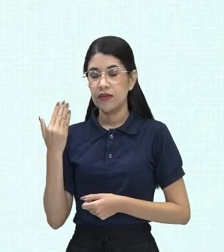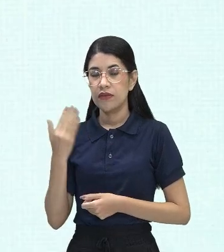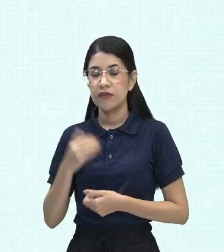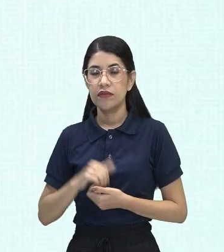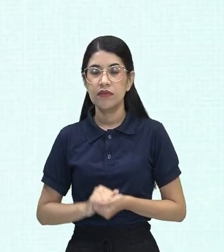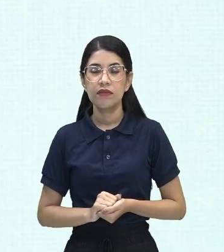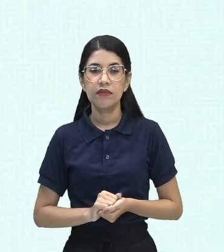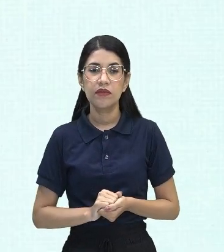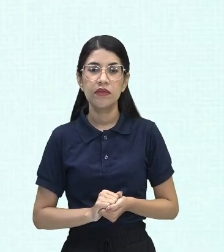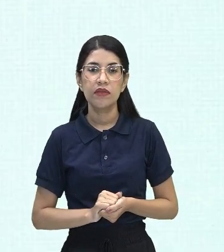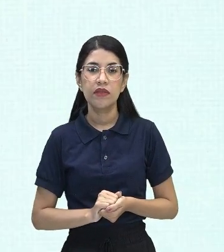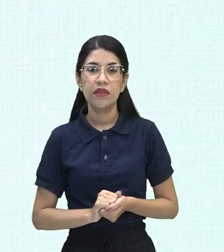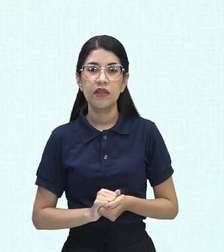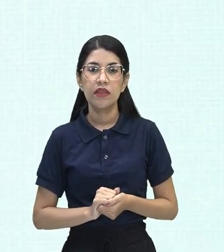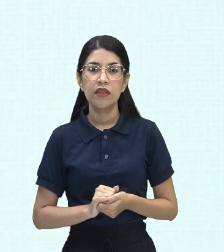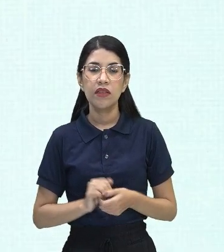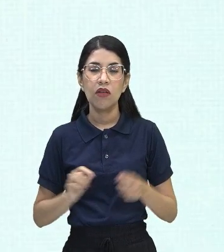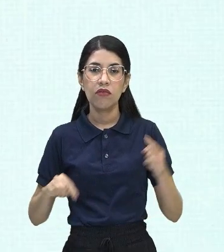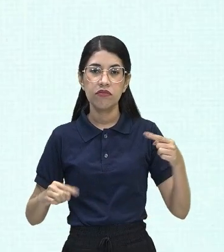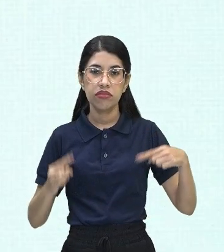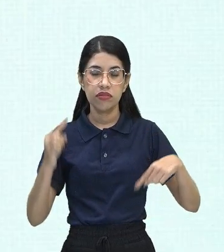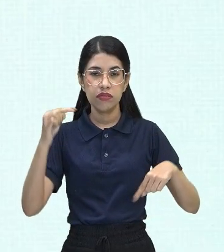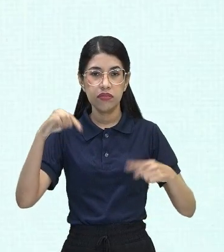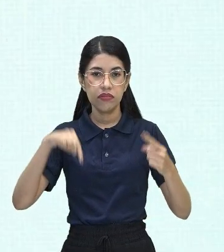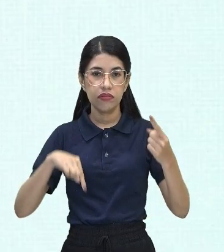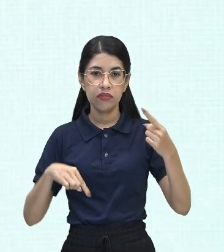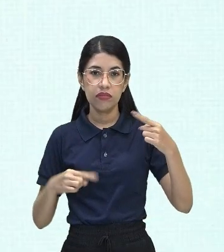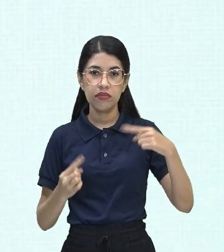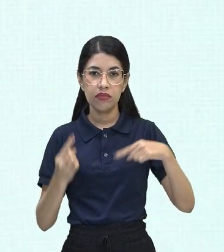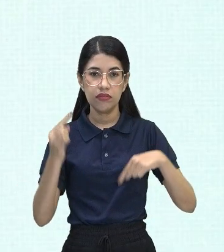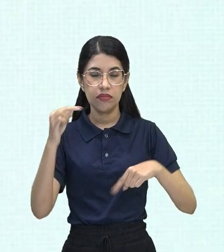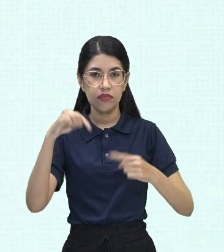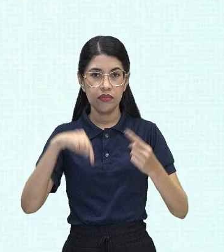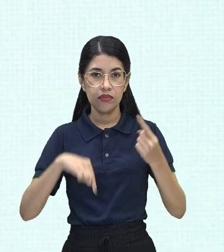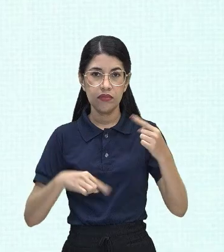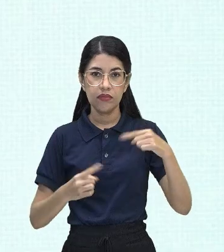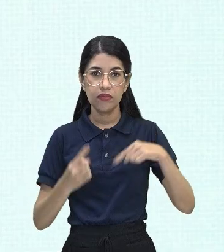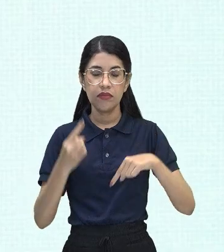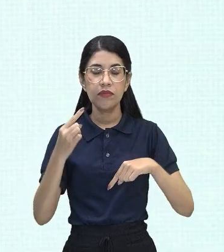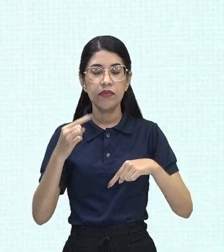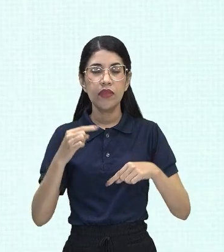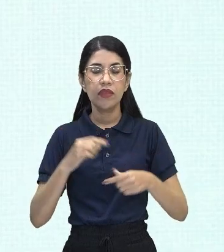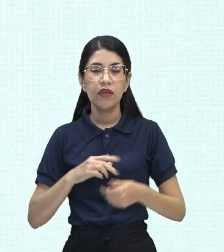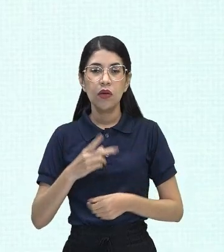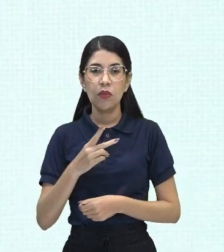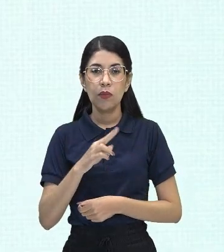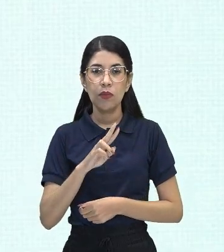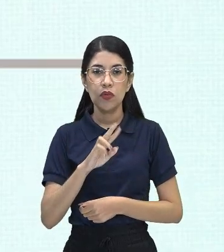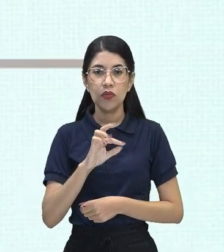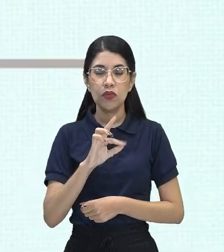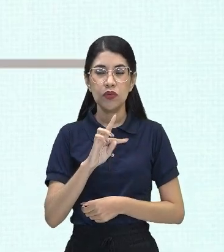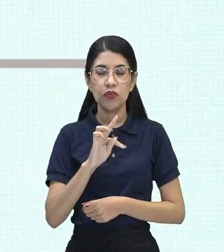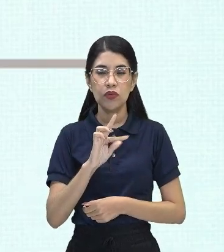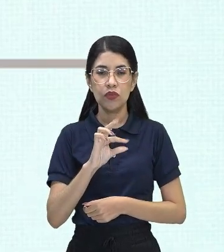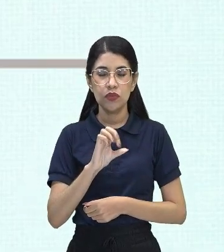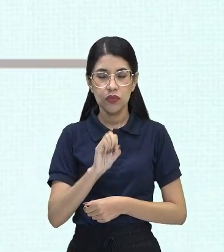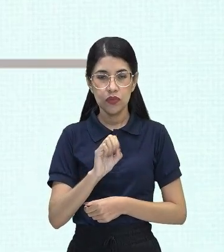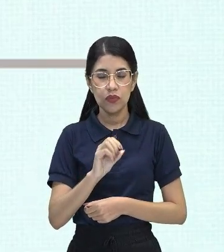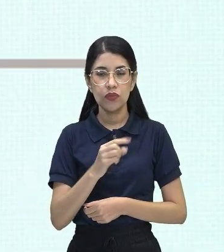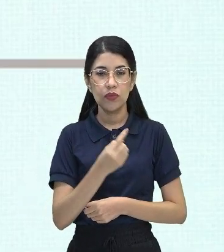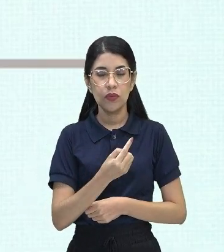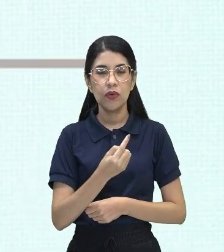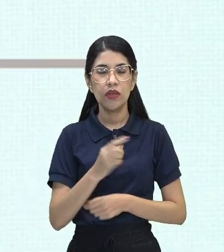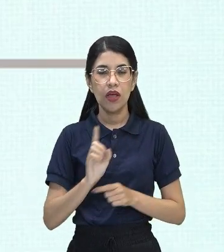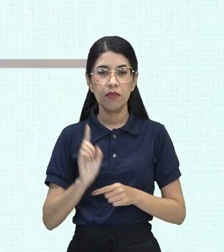tenho pulsos que não estão em fase, né? O pulso A1 ele está para baixo, o A2 está para cima, e no momento